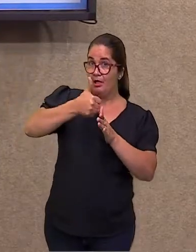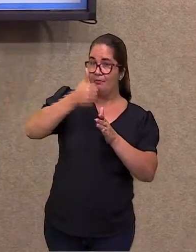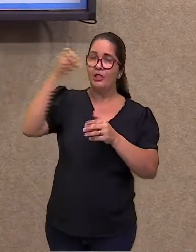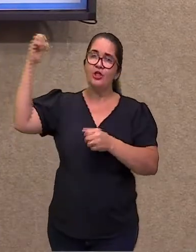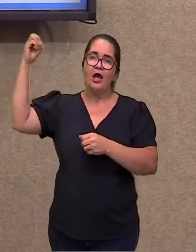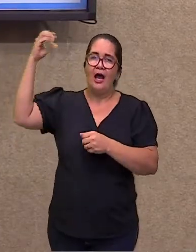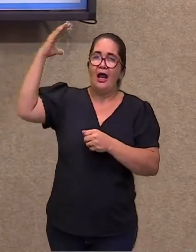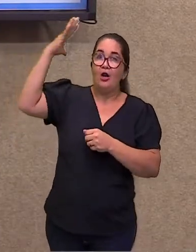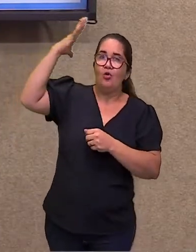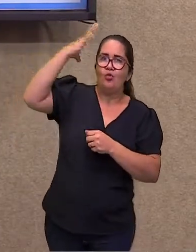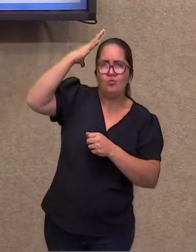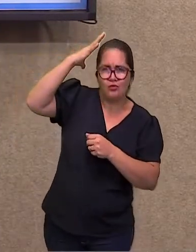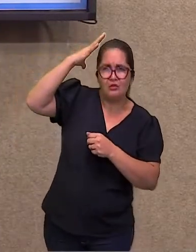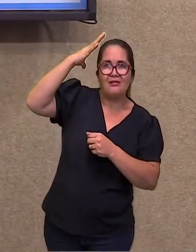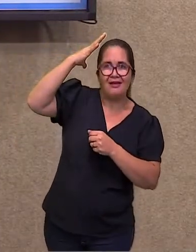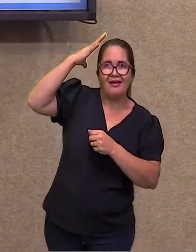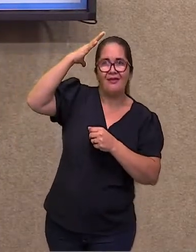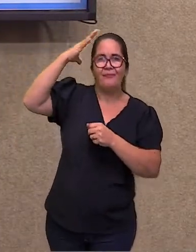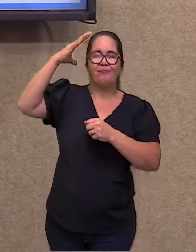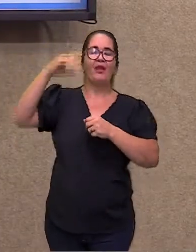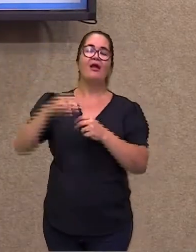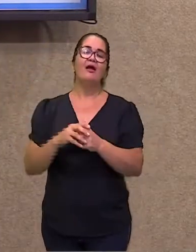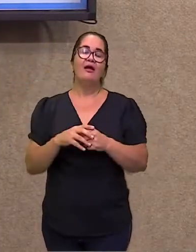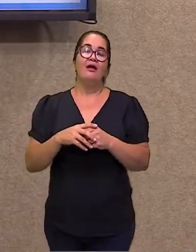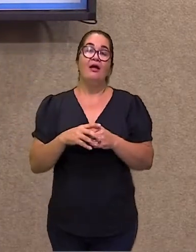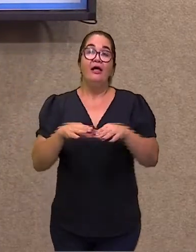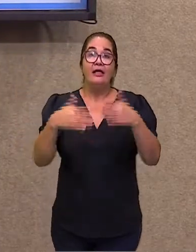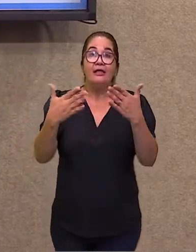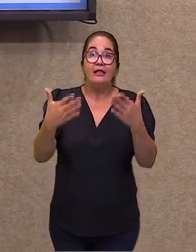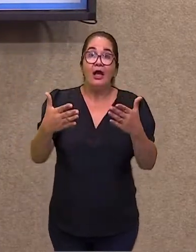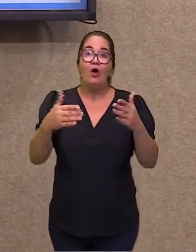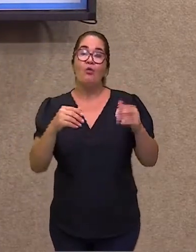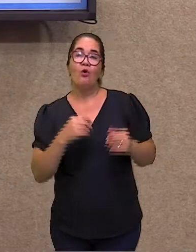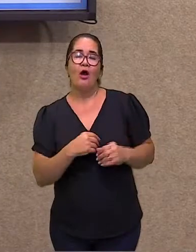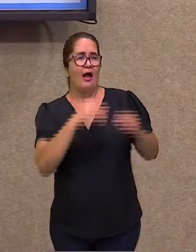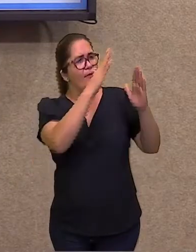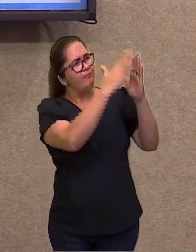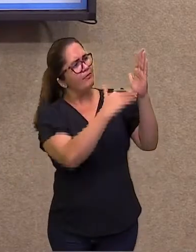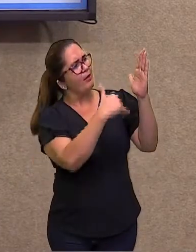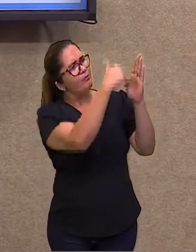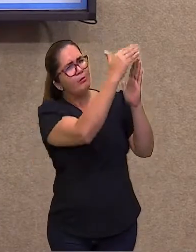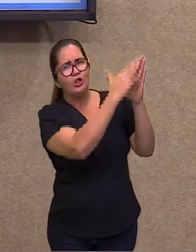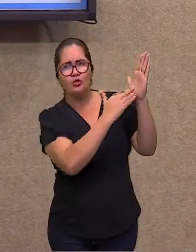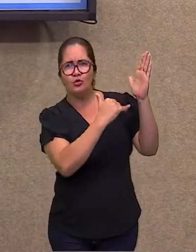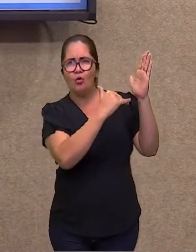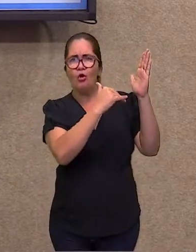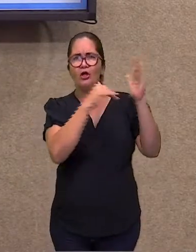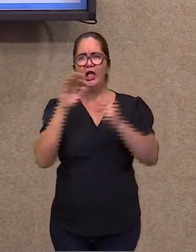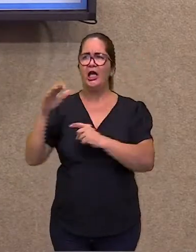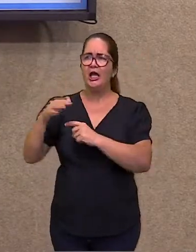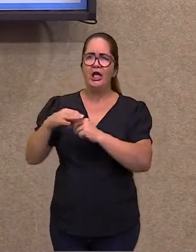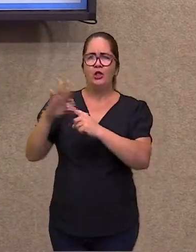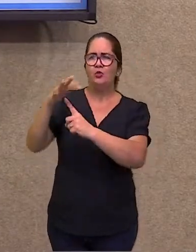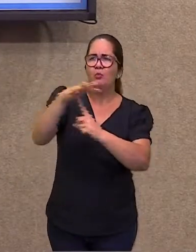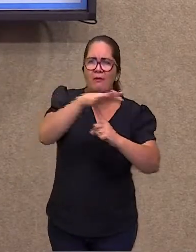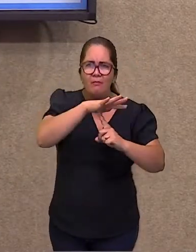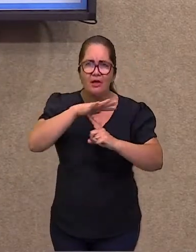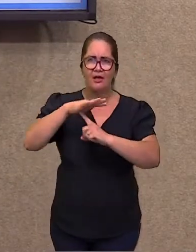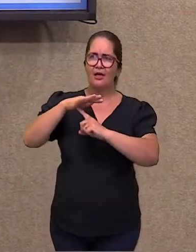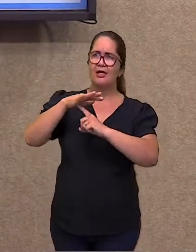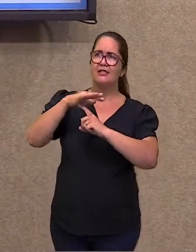sofrendo influência da luz solar sobre a sua tela. Então, as pinturas no pontilhismo, elas tinham que ser rápidas, né? Elas tinham